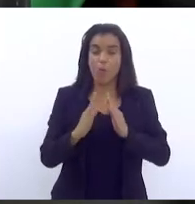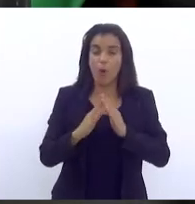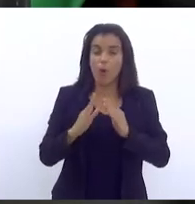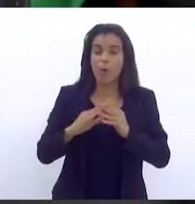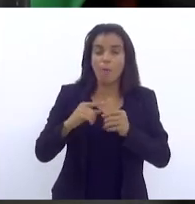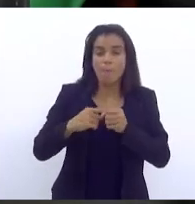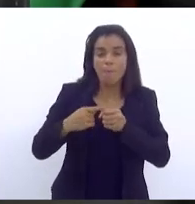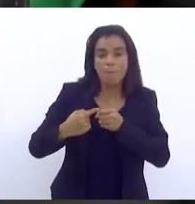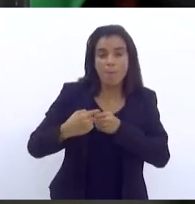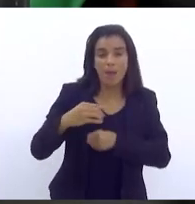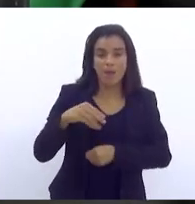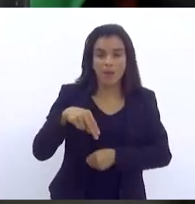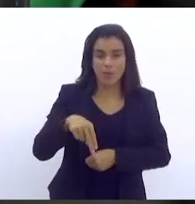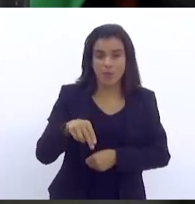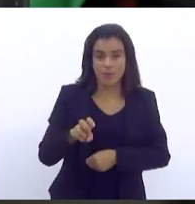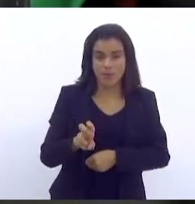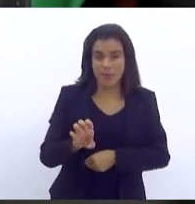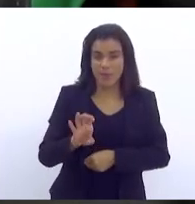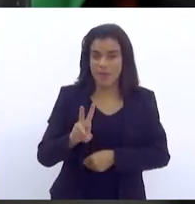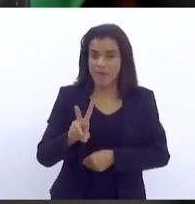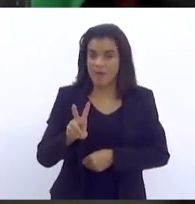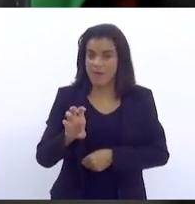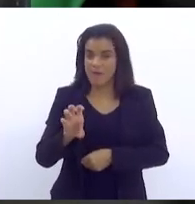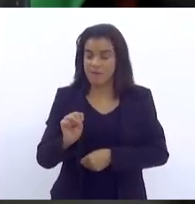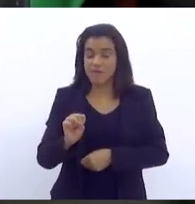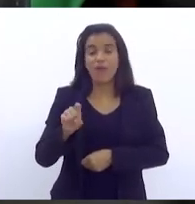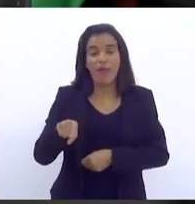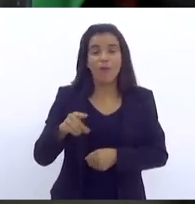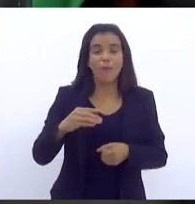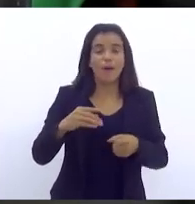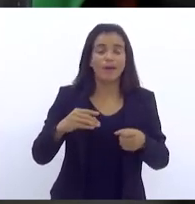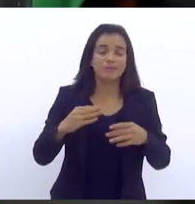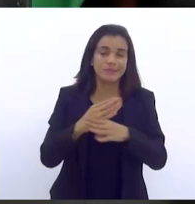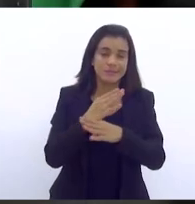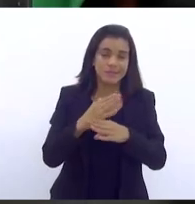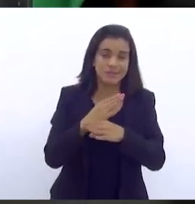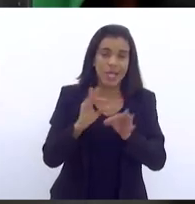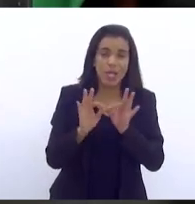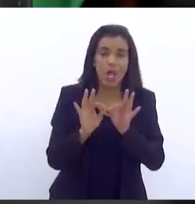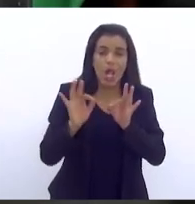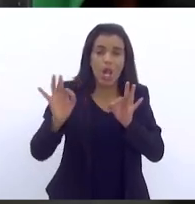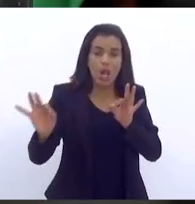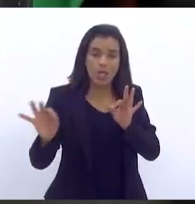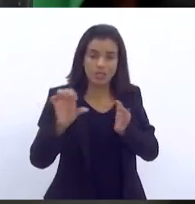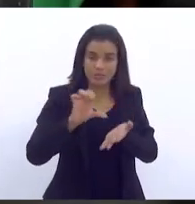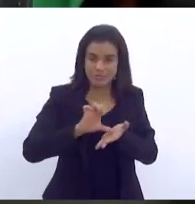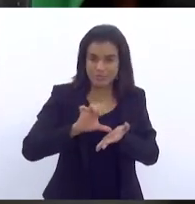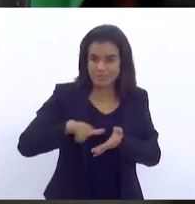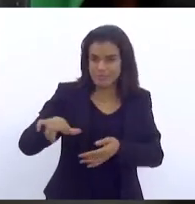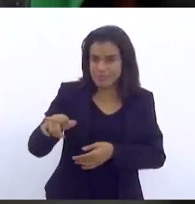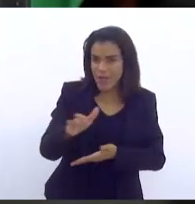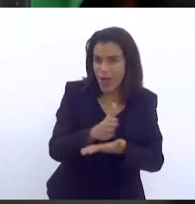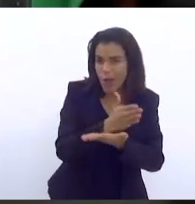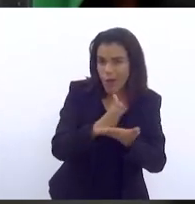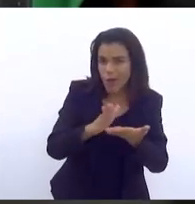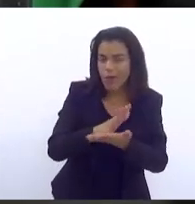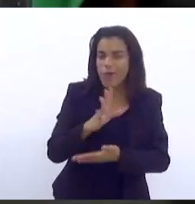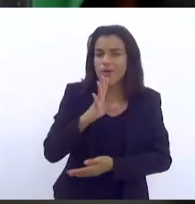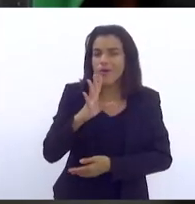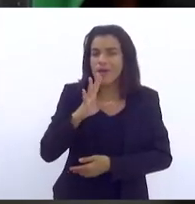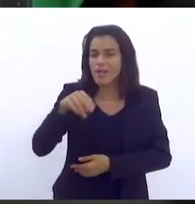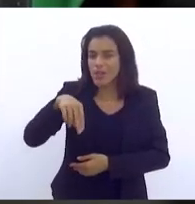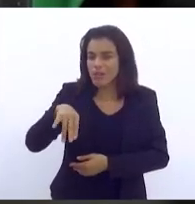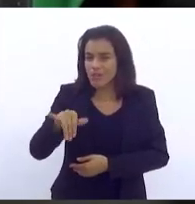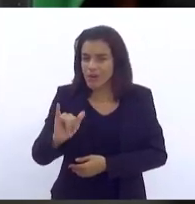Neves lá em São Gonçalo que é uma cidade periférica mas muitos vão se identificar aqui quem é de Nova Iguaçu de Caxias de